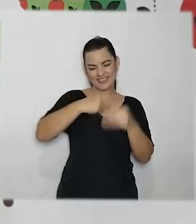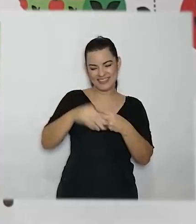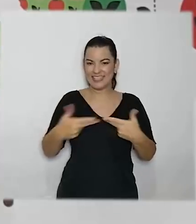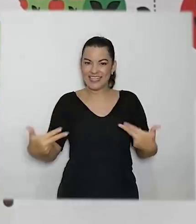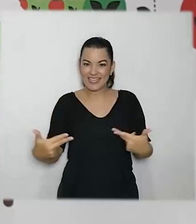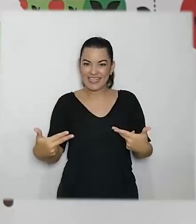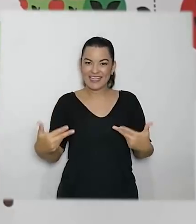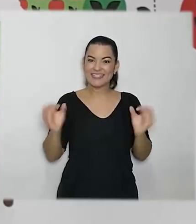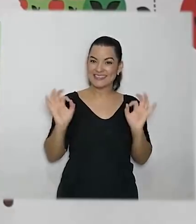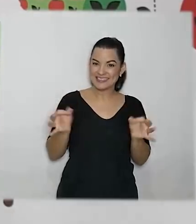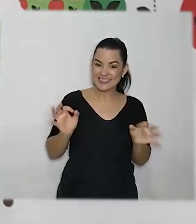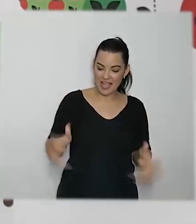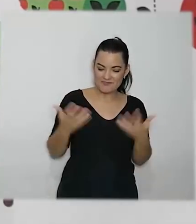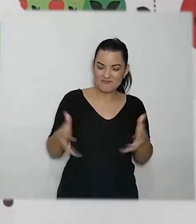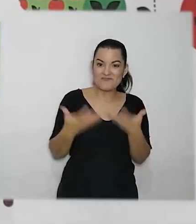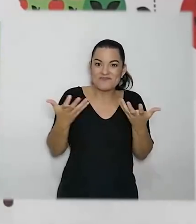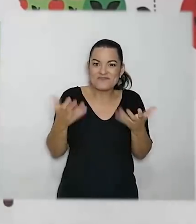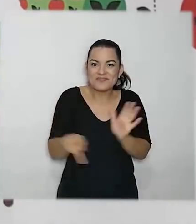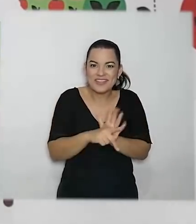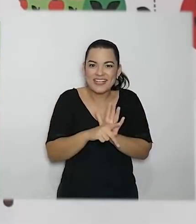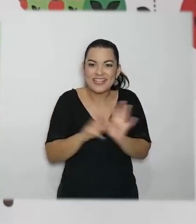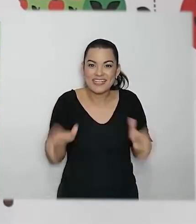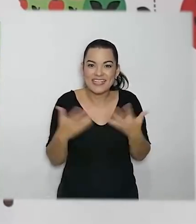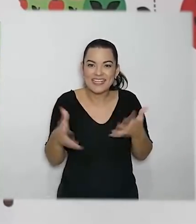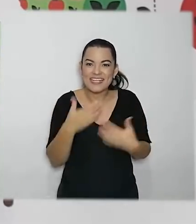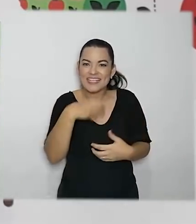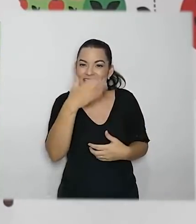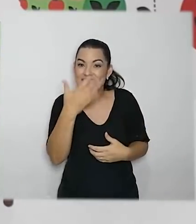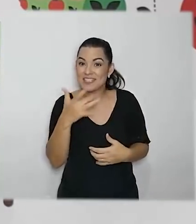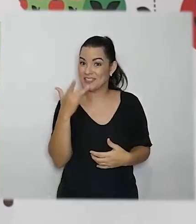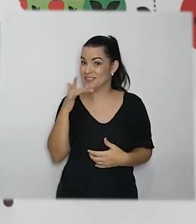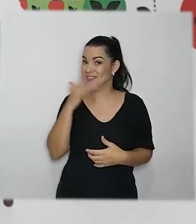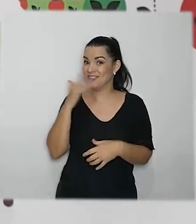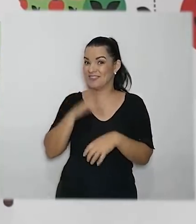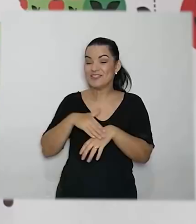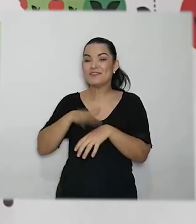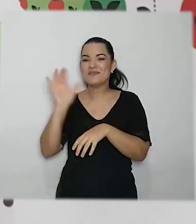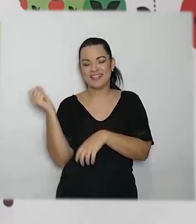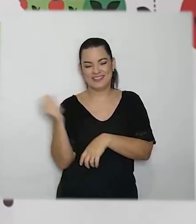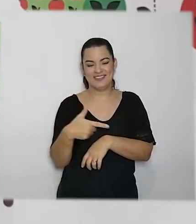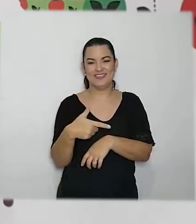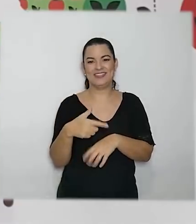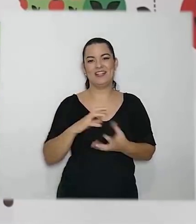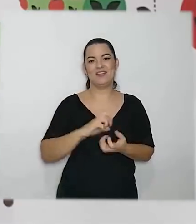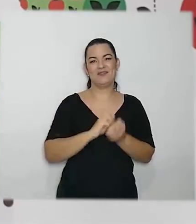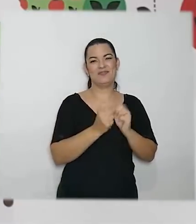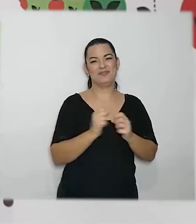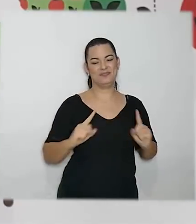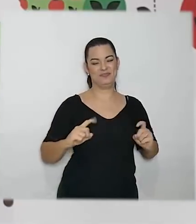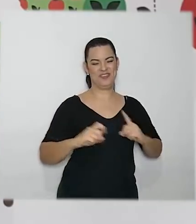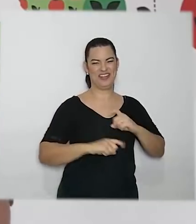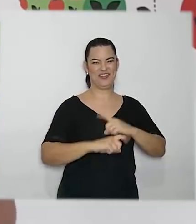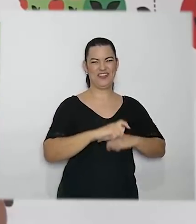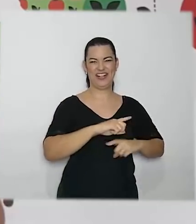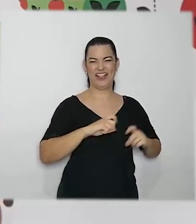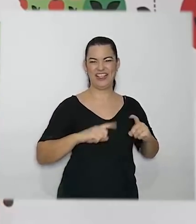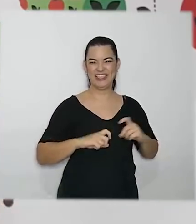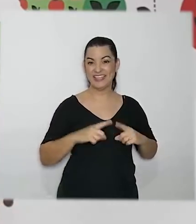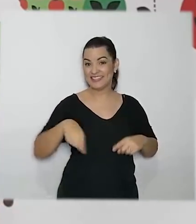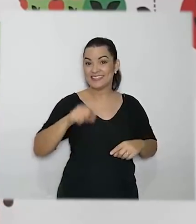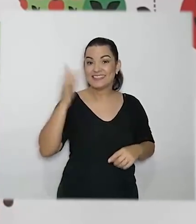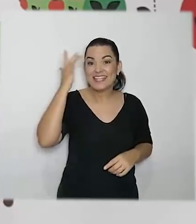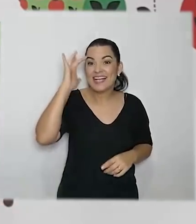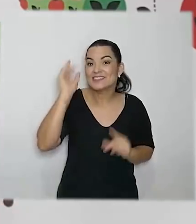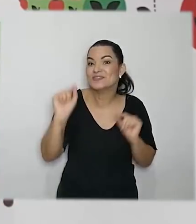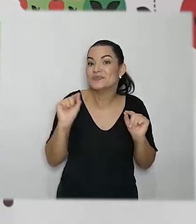acho que salada de frutas é mais gostoso do que bolinho de minhoca. O que vocês acham? Então, olha